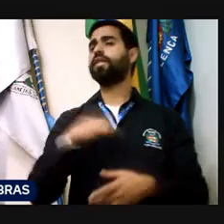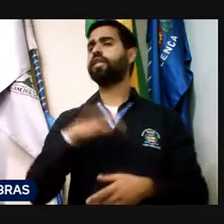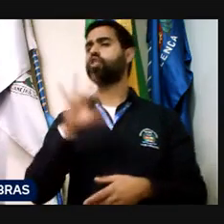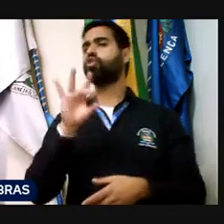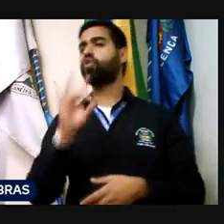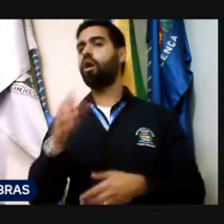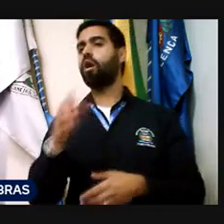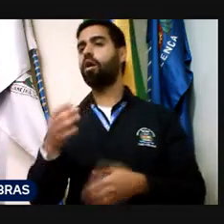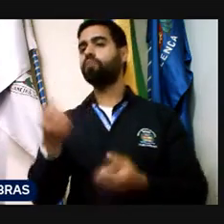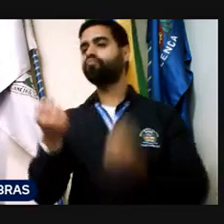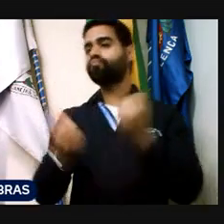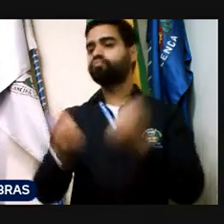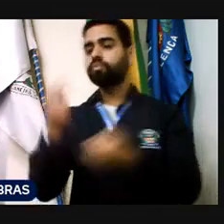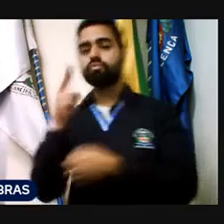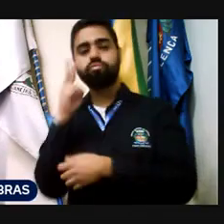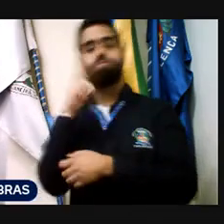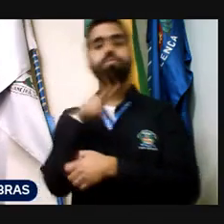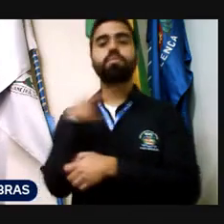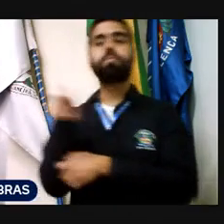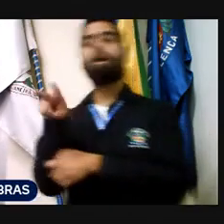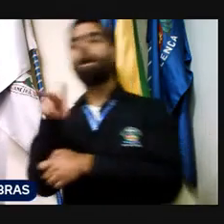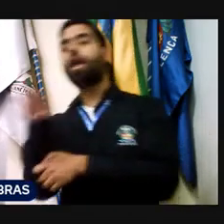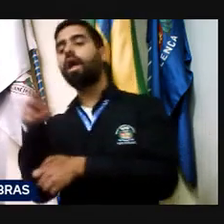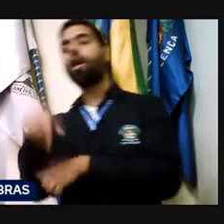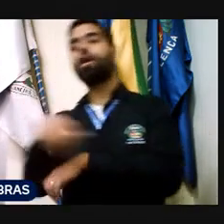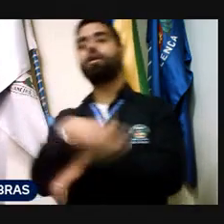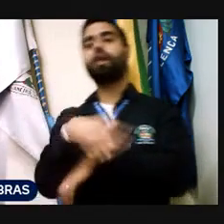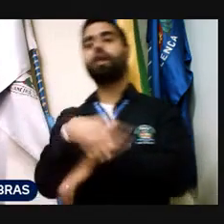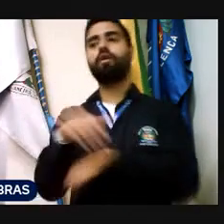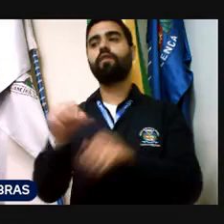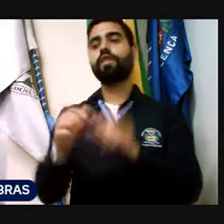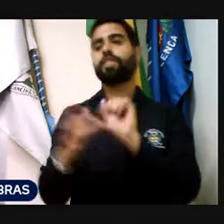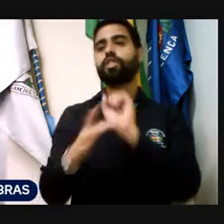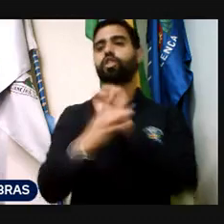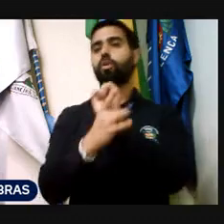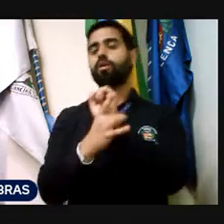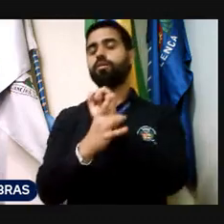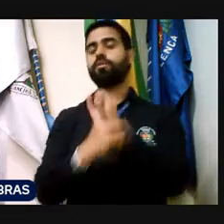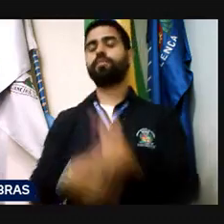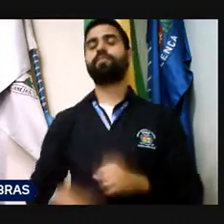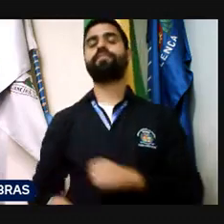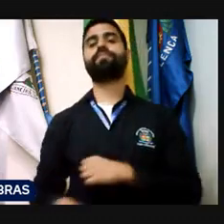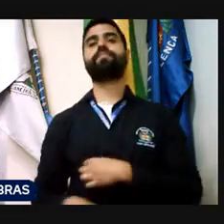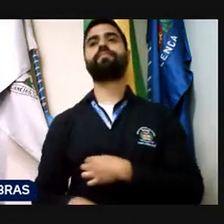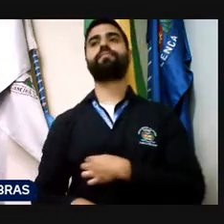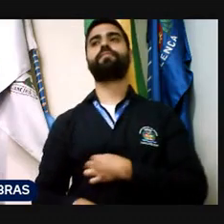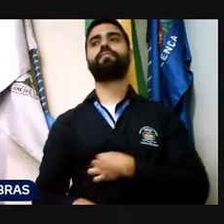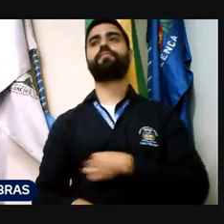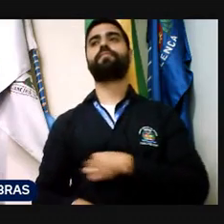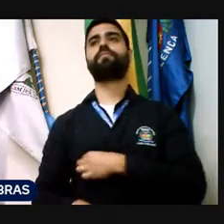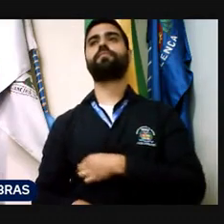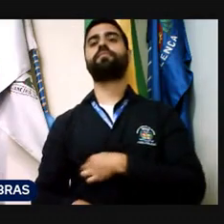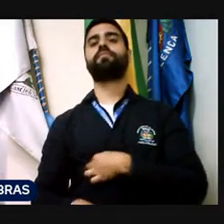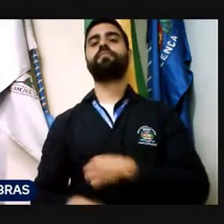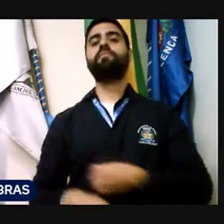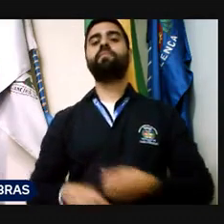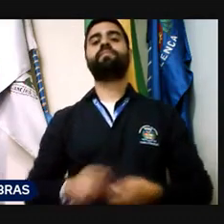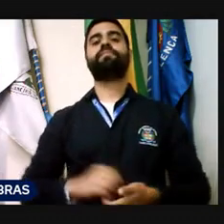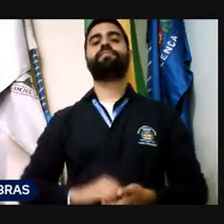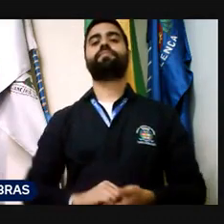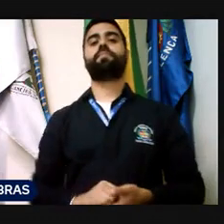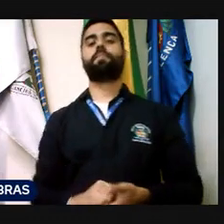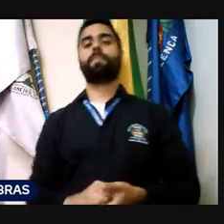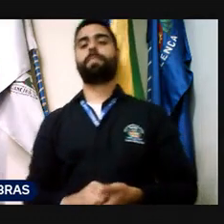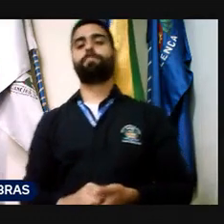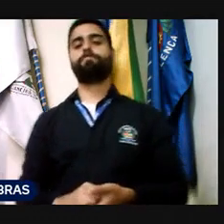ronda dos policiais que fazem essa daquele distrito. Eu, particularmente,